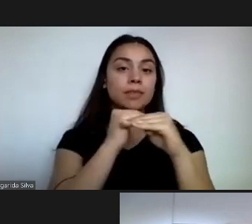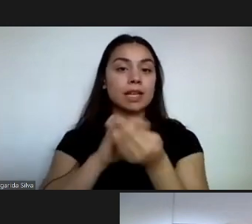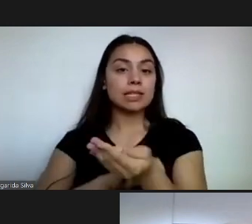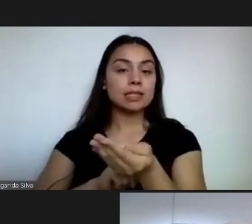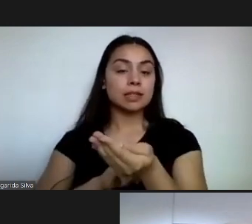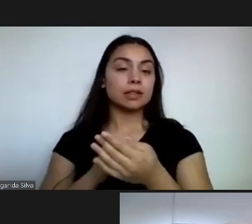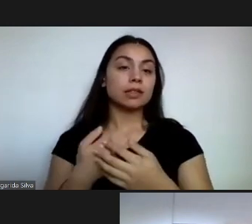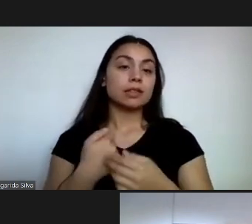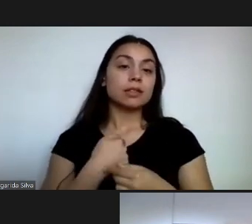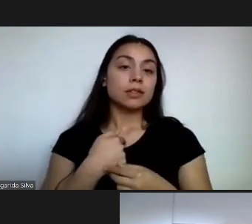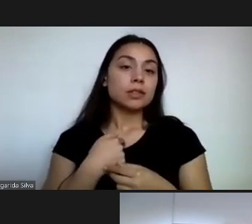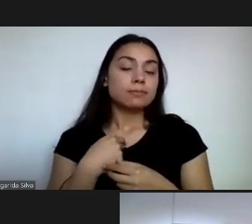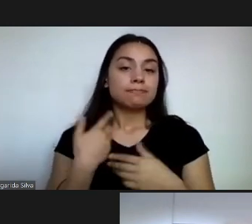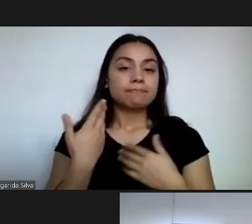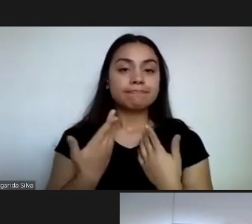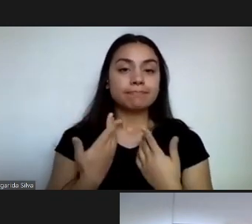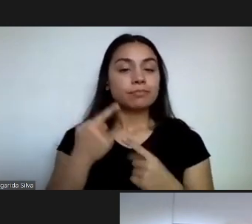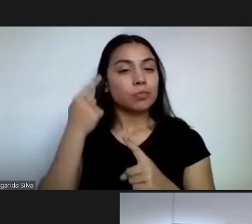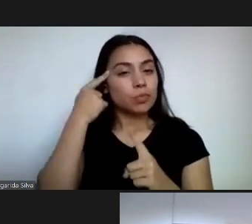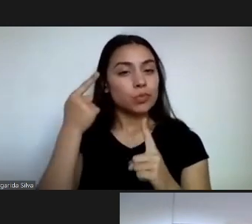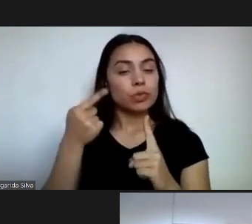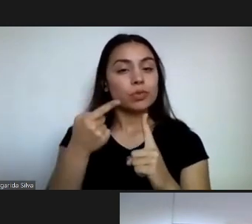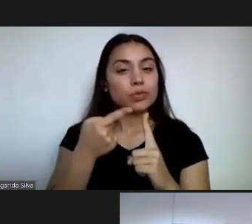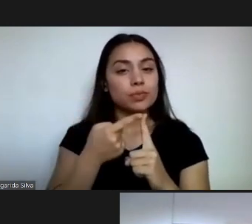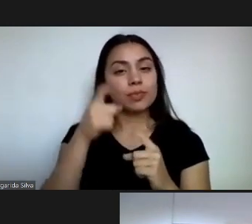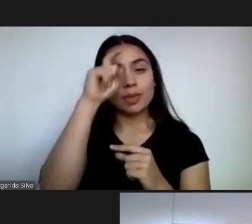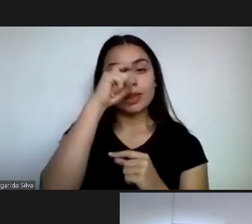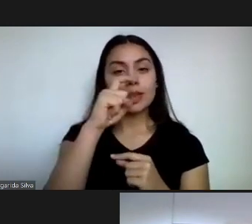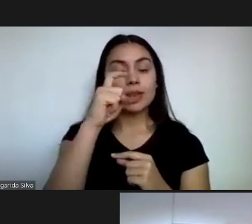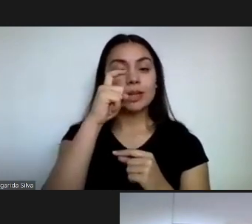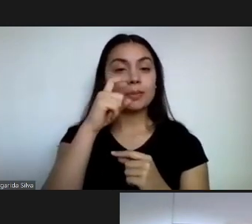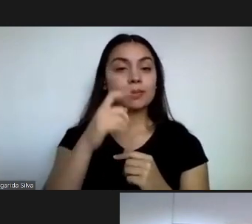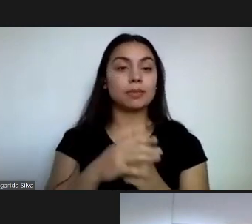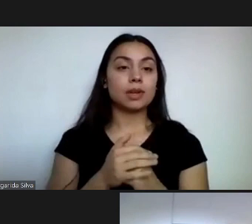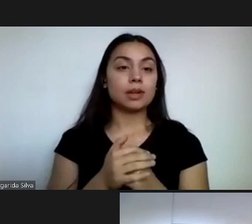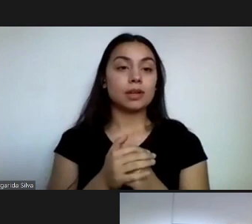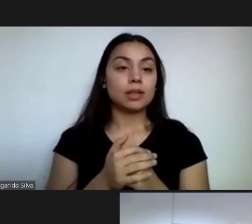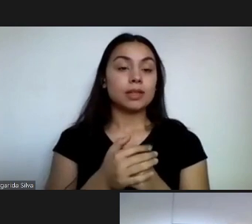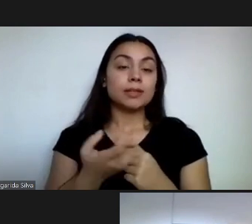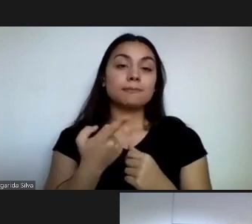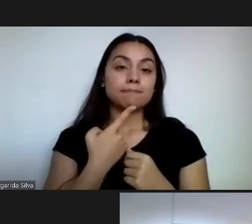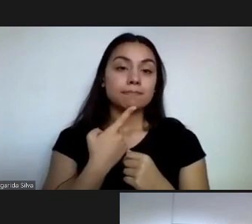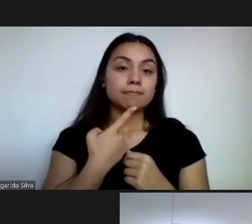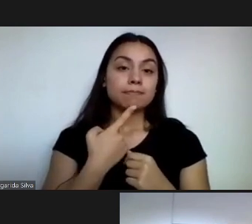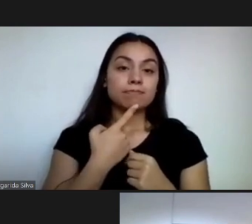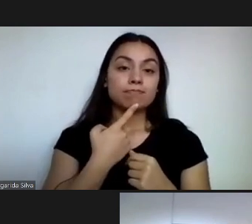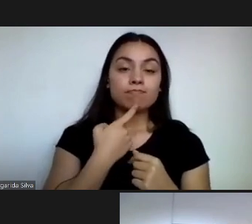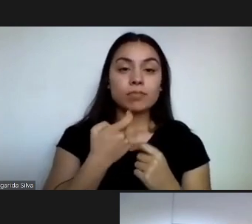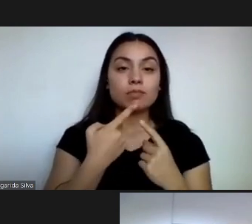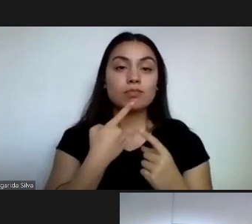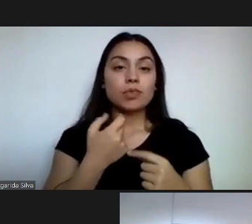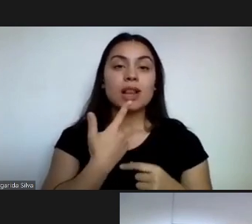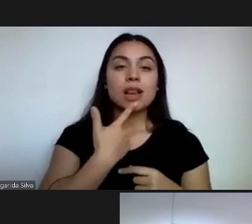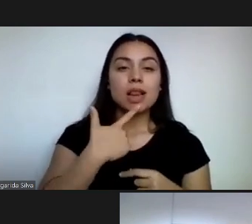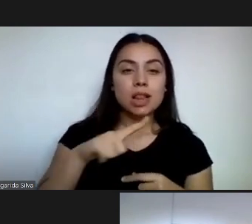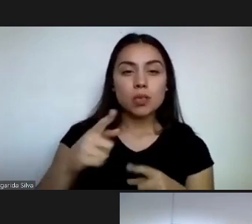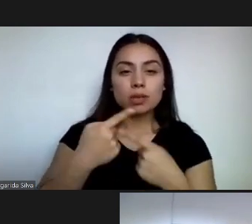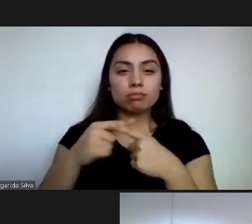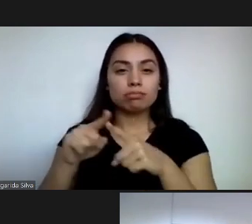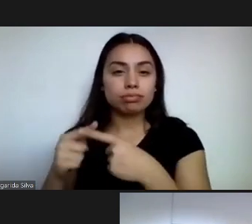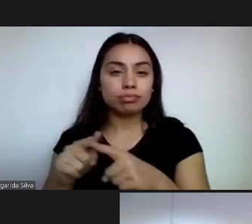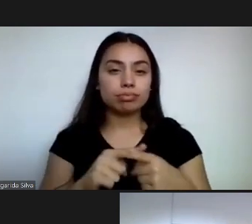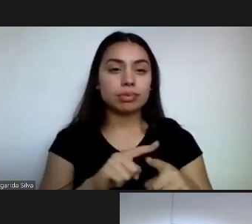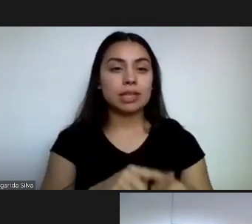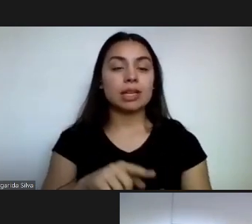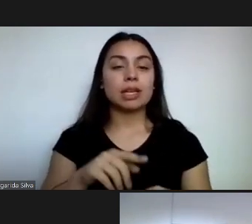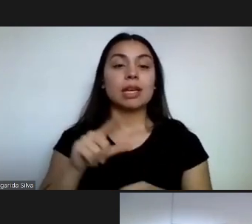eu procurarei aqui relembrar que a partir das questões da gestão da diversidade linguística, ou seja, a partir da situação